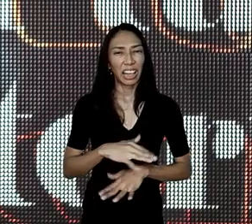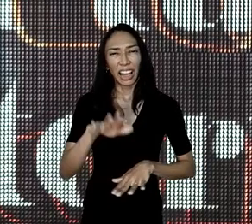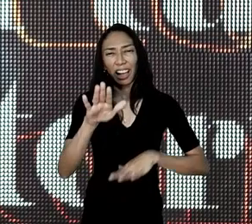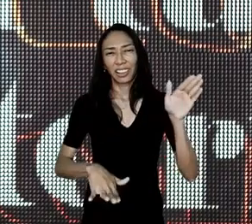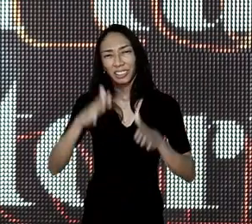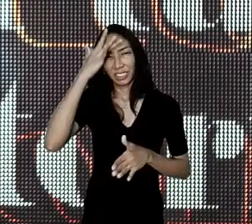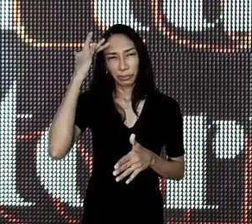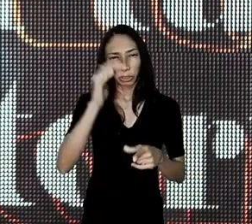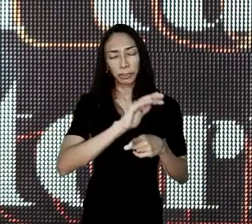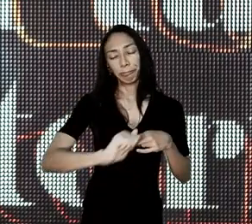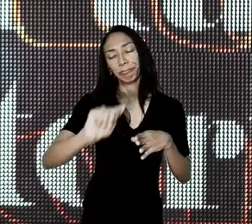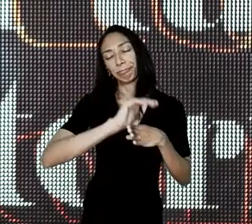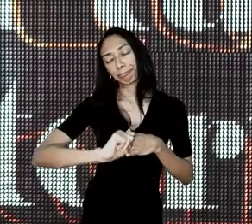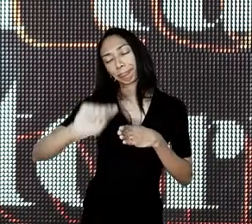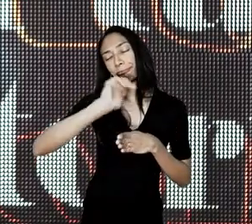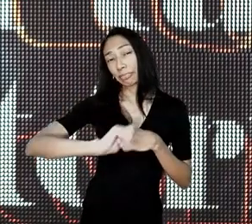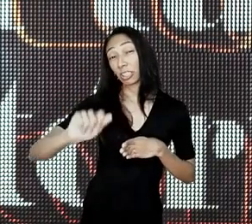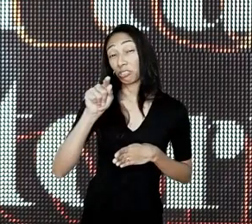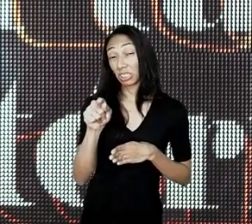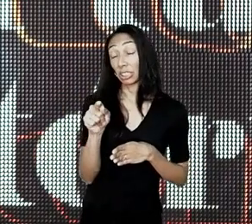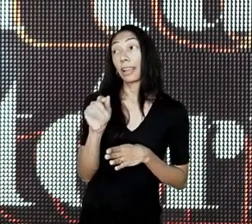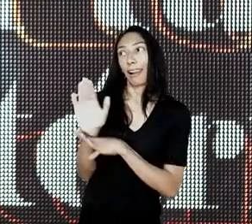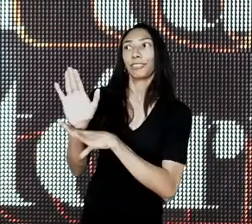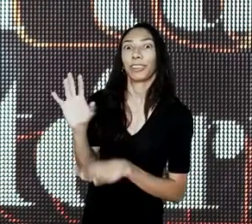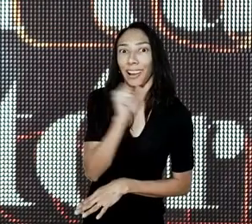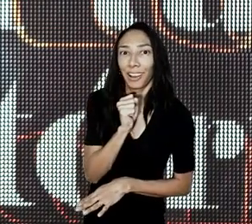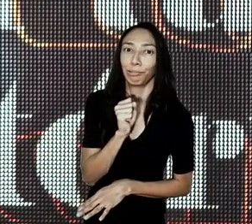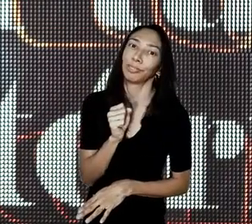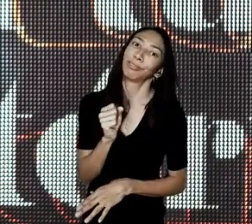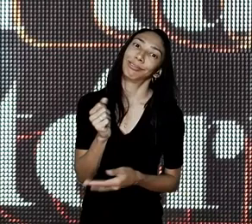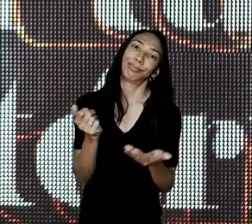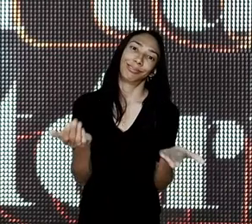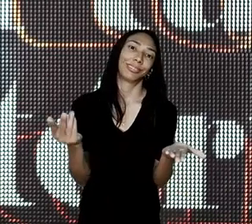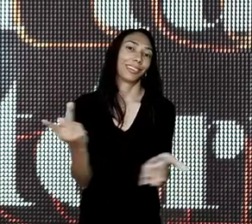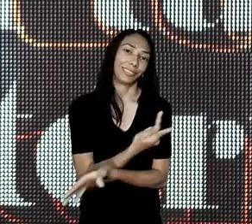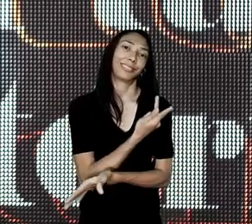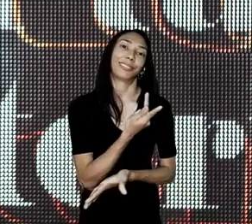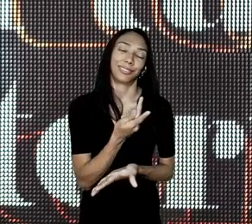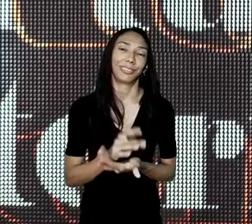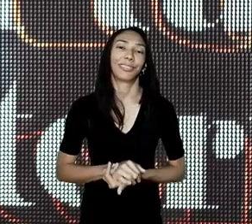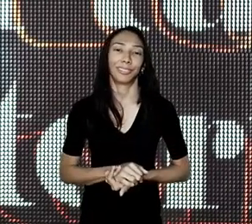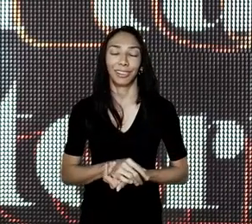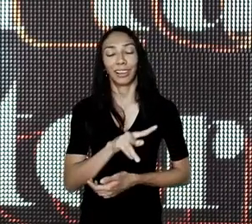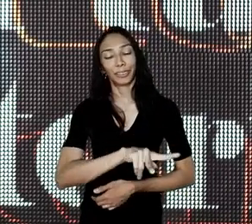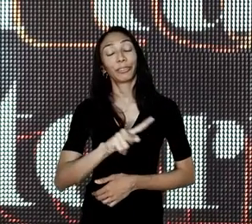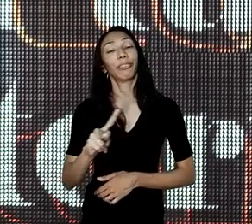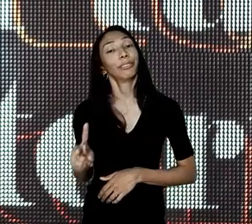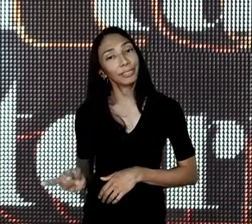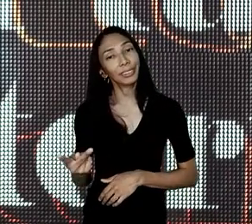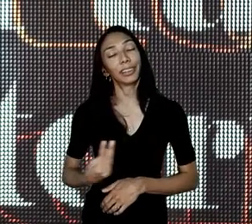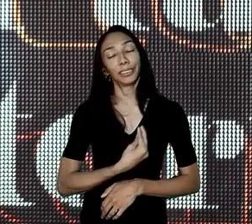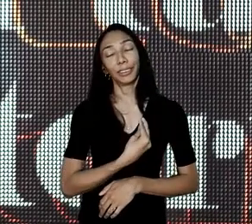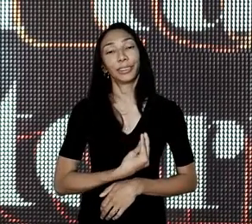tem algo errado. Se a falta de reconhecimento altera o teu DNA, tem algo errado. São os dois contrapontos da vida